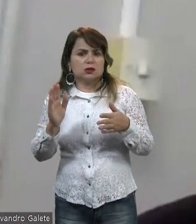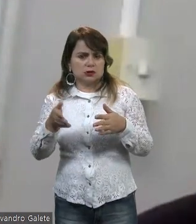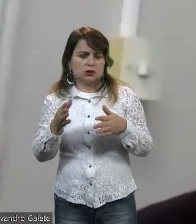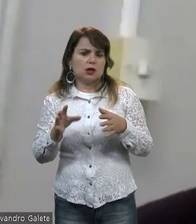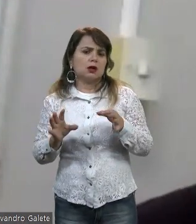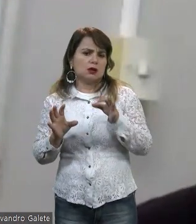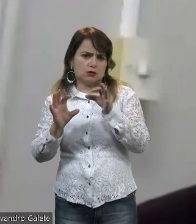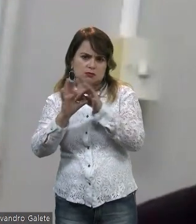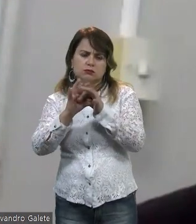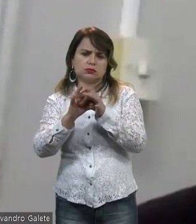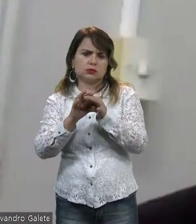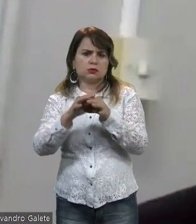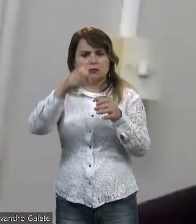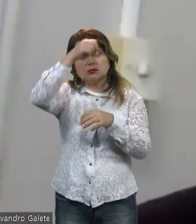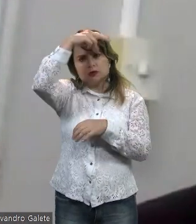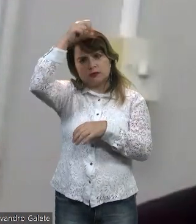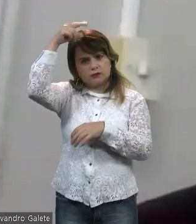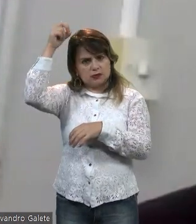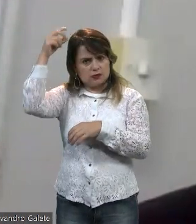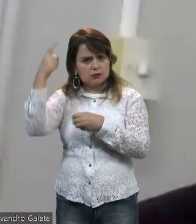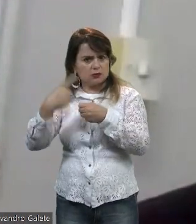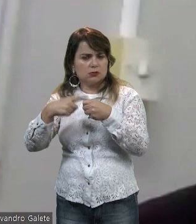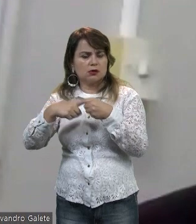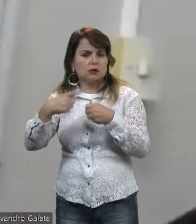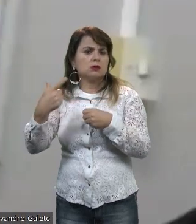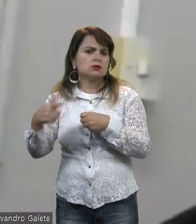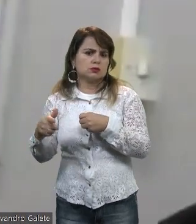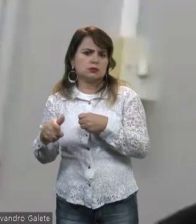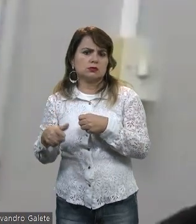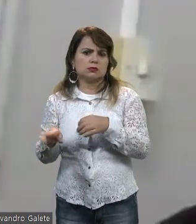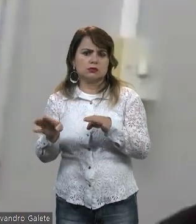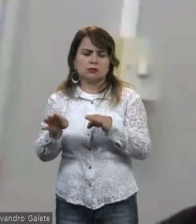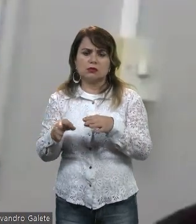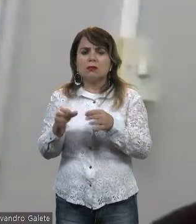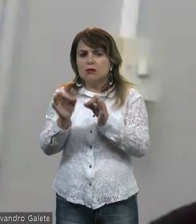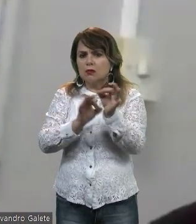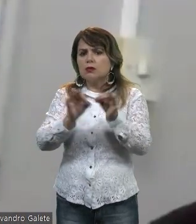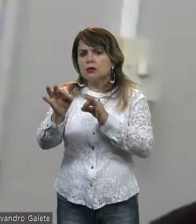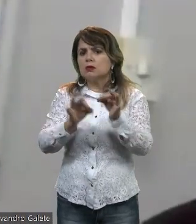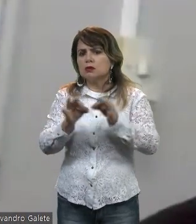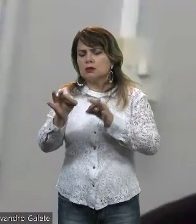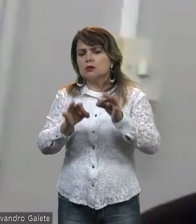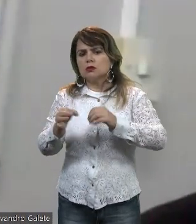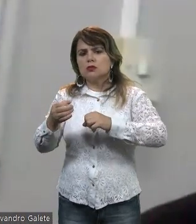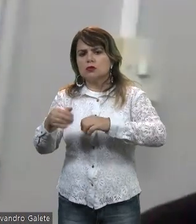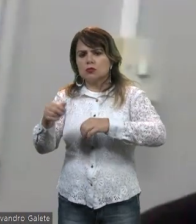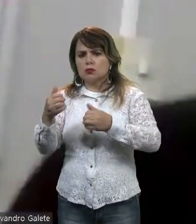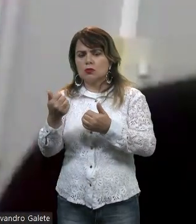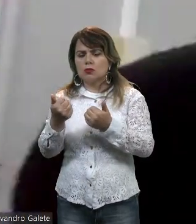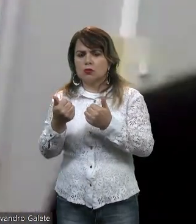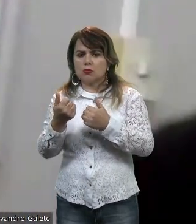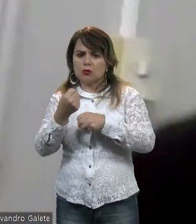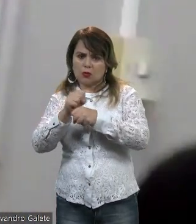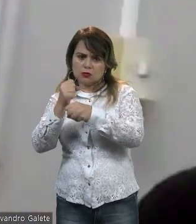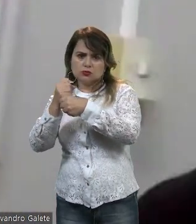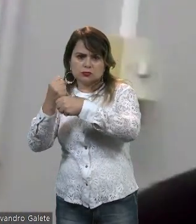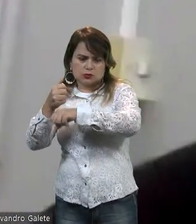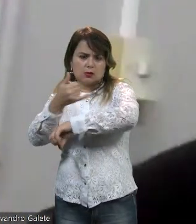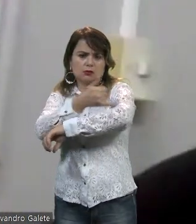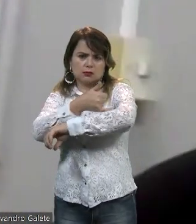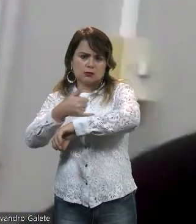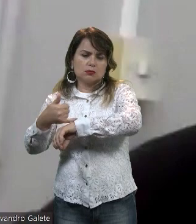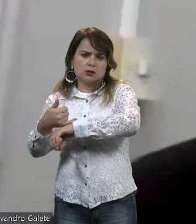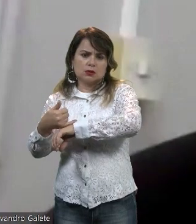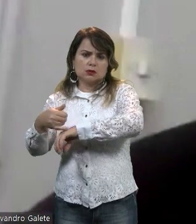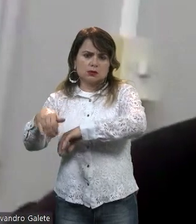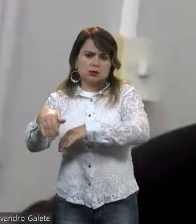Chaporã, e também os estudos de fundação de solo, junto com os produtores rurais ali do distrito de Avencas, que